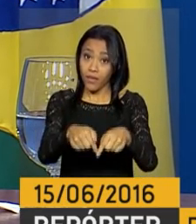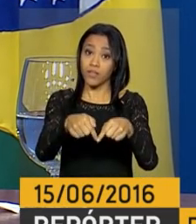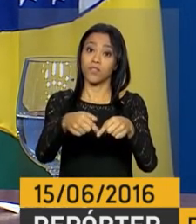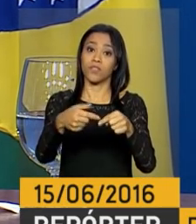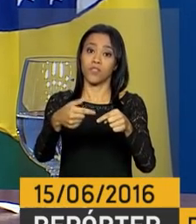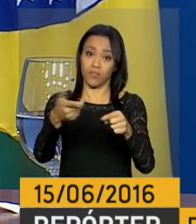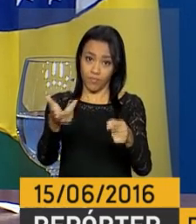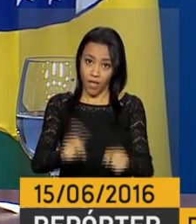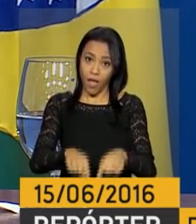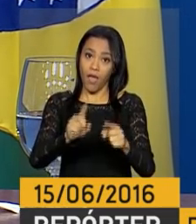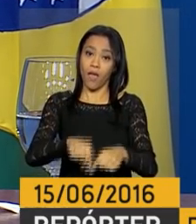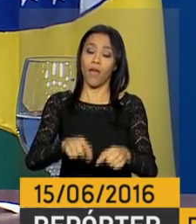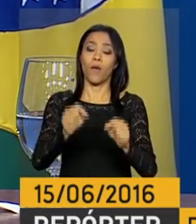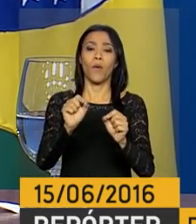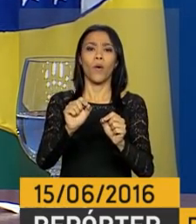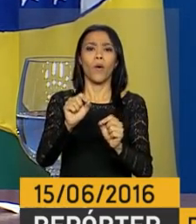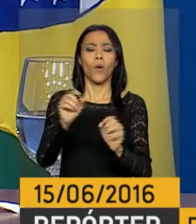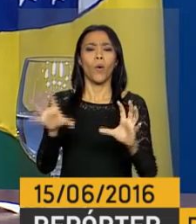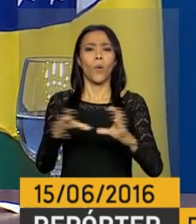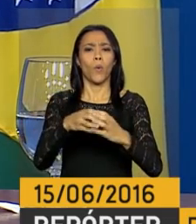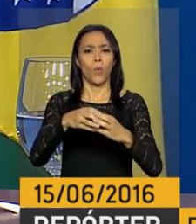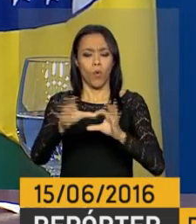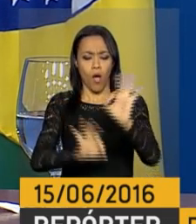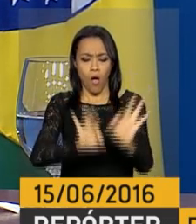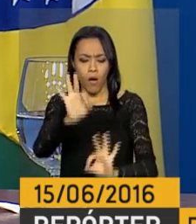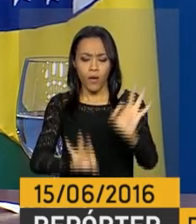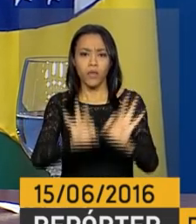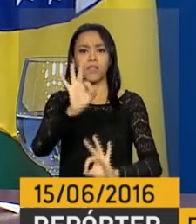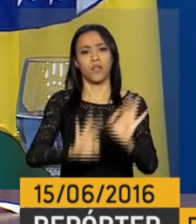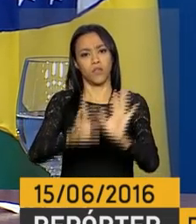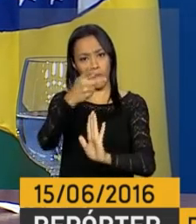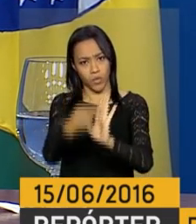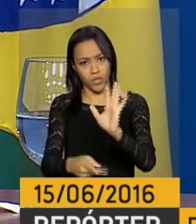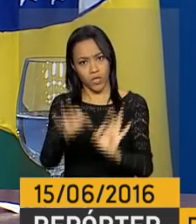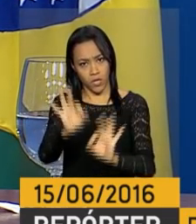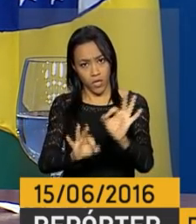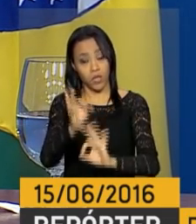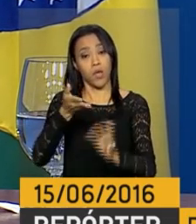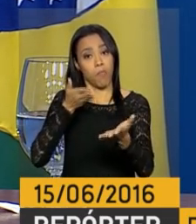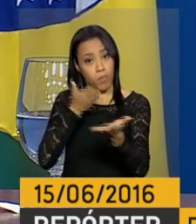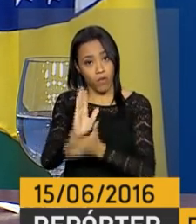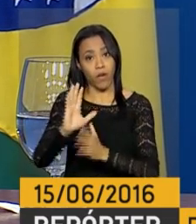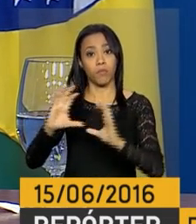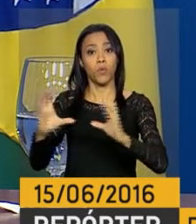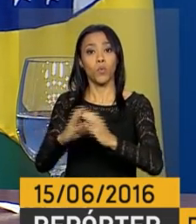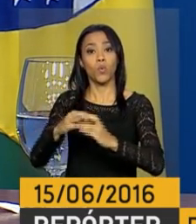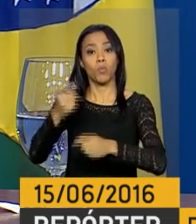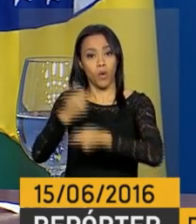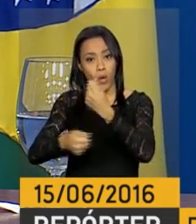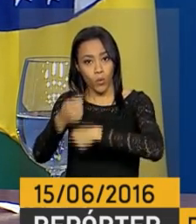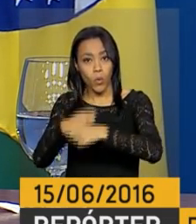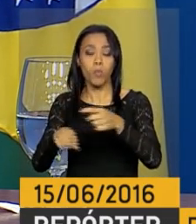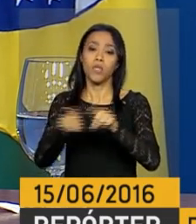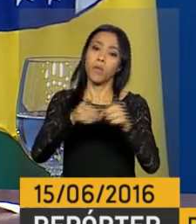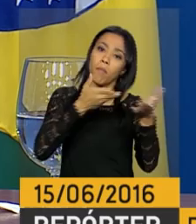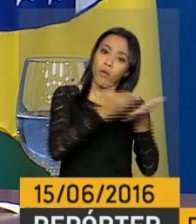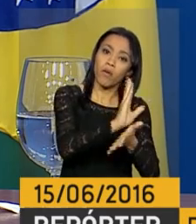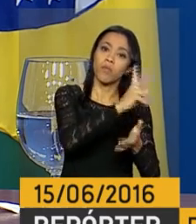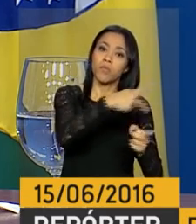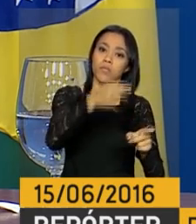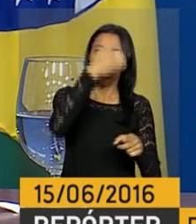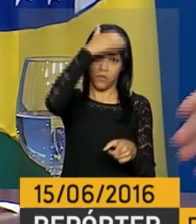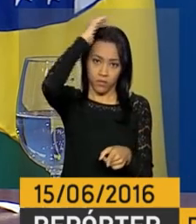projeto feito pela equipe econômica, aprovado pelo presidente da República e apresentado em